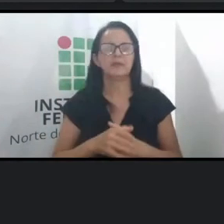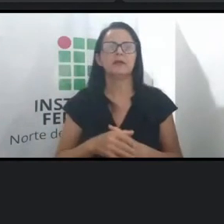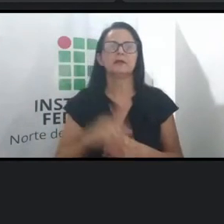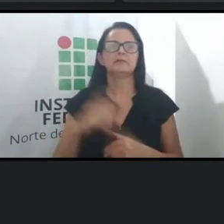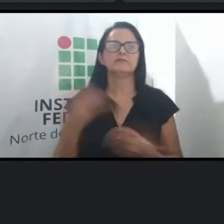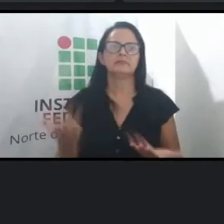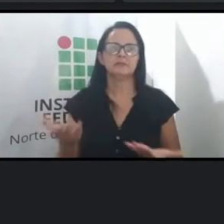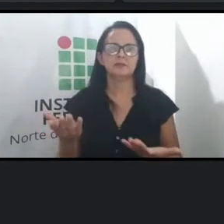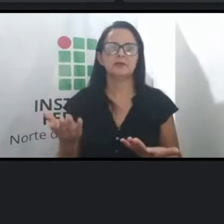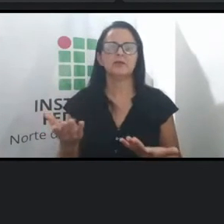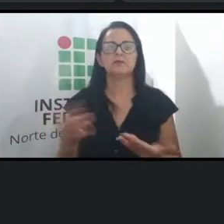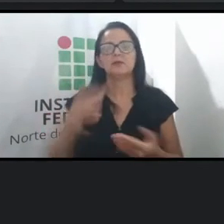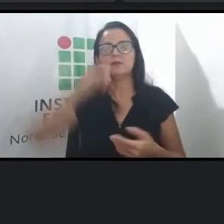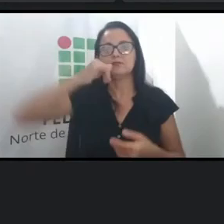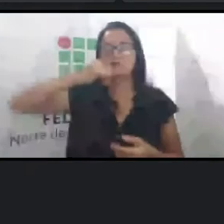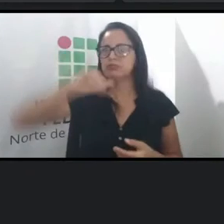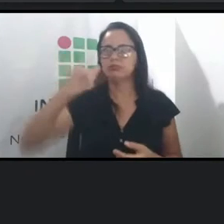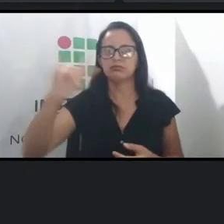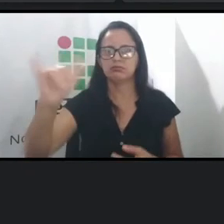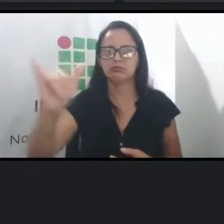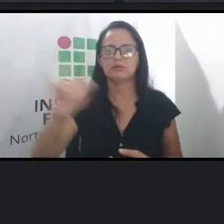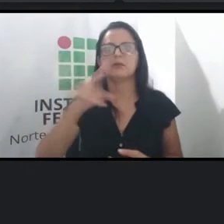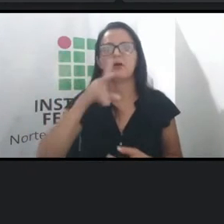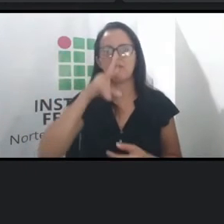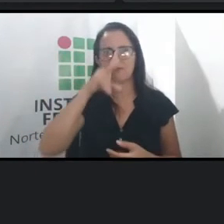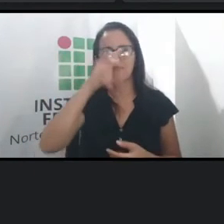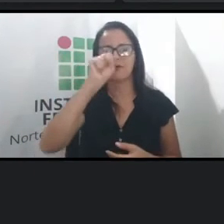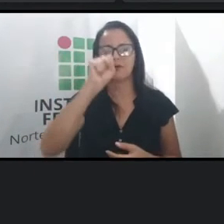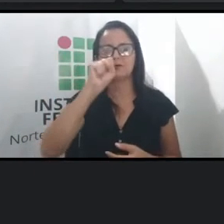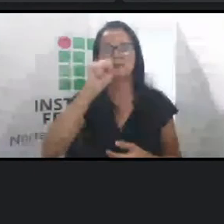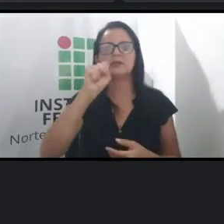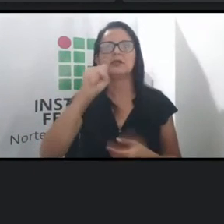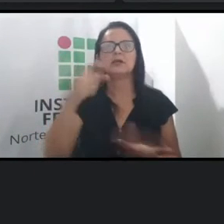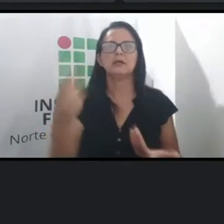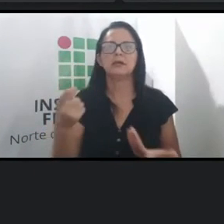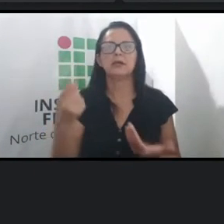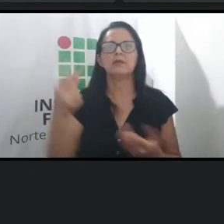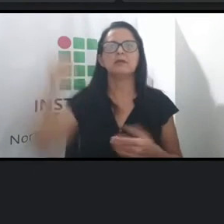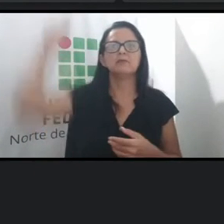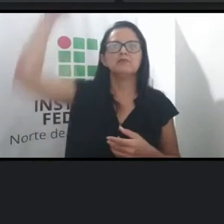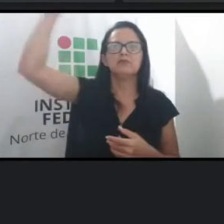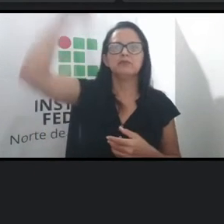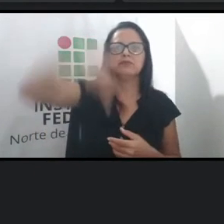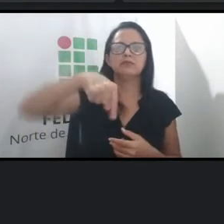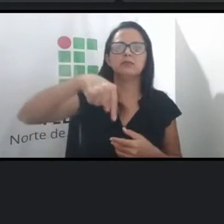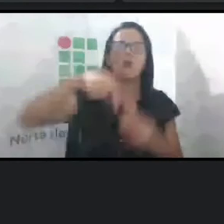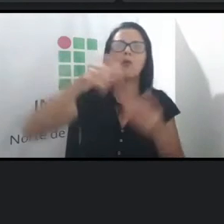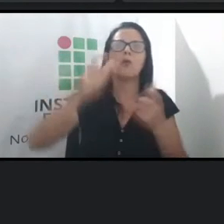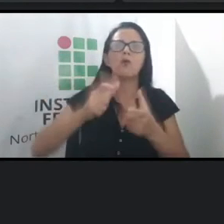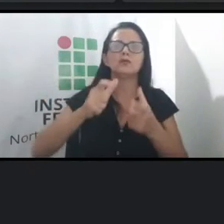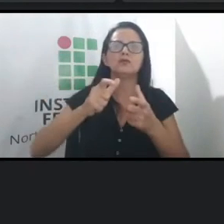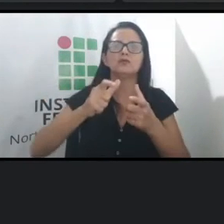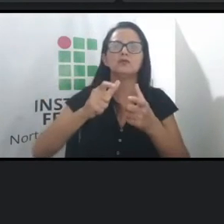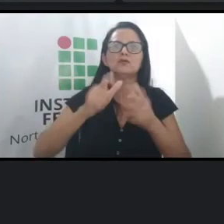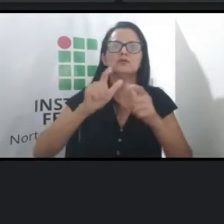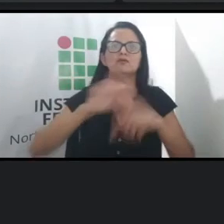grande energia, e ela tende a cair nos pontos mais altos.